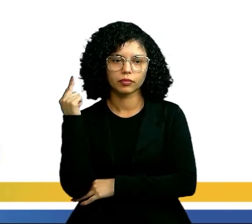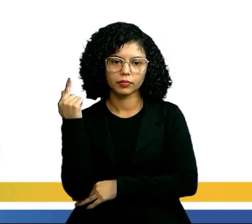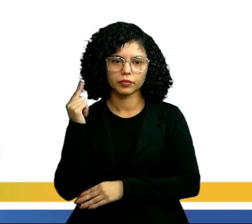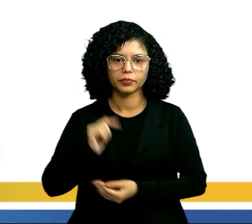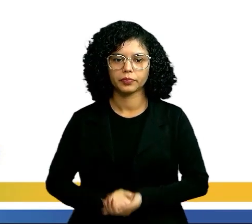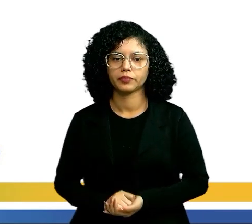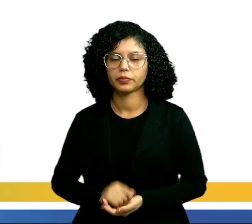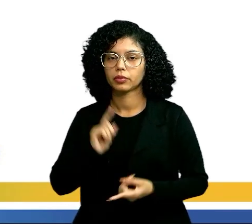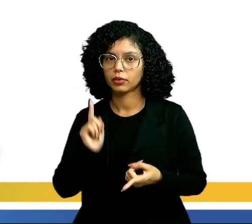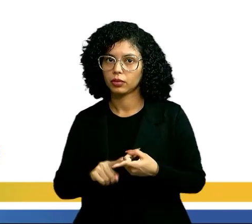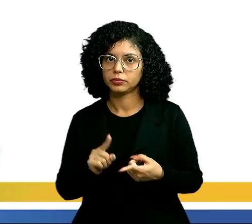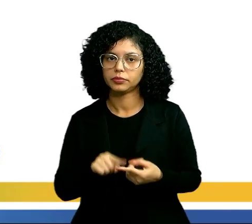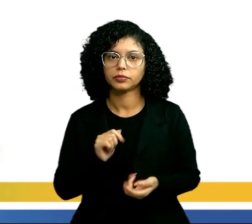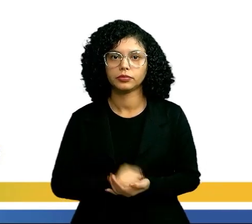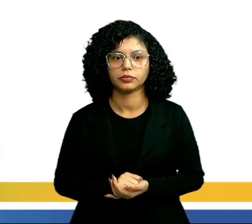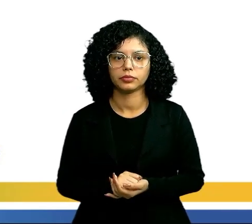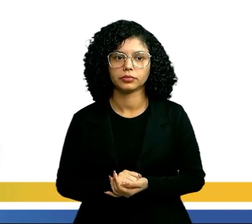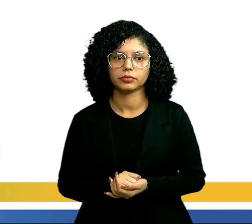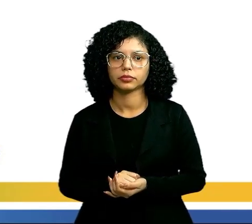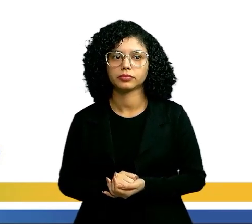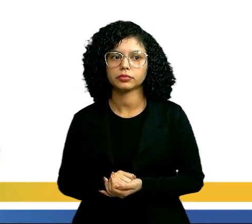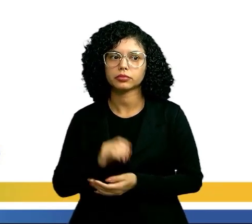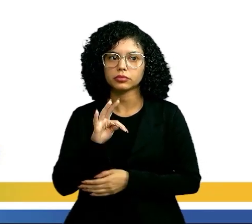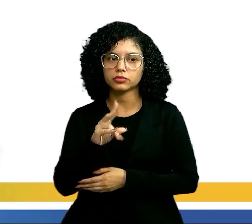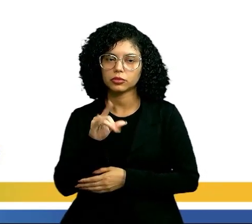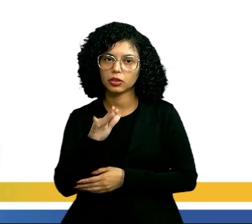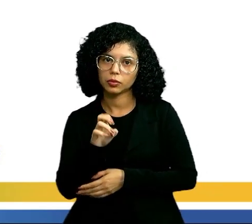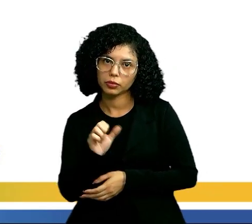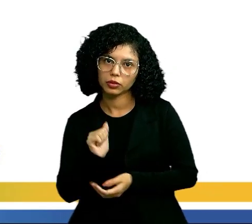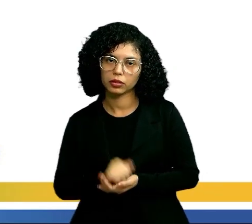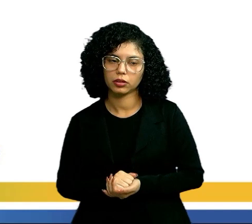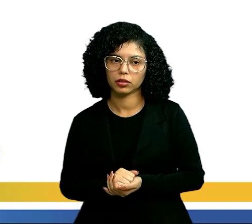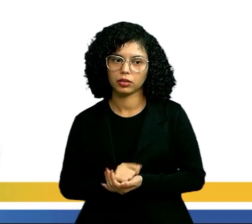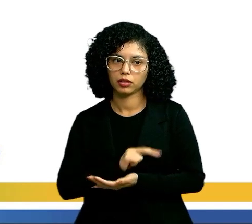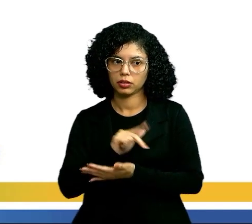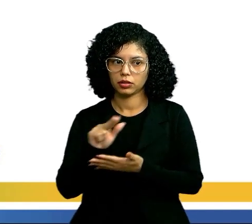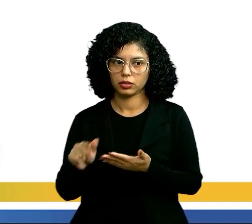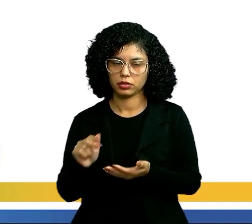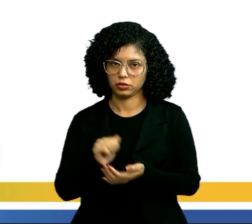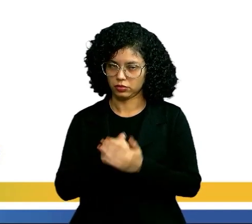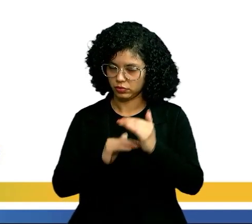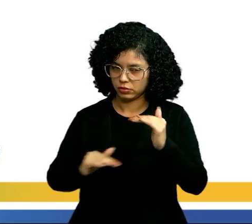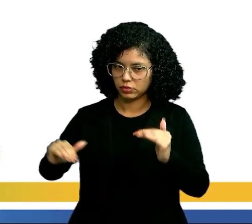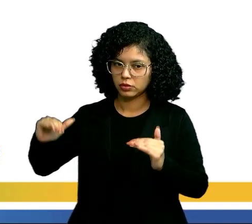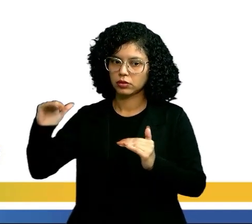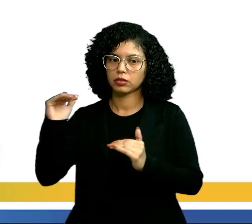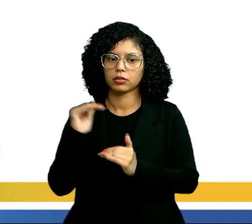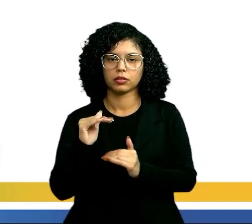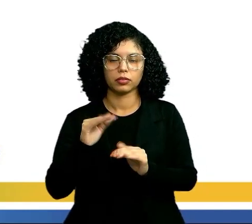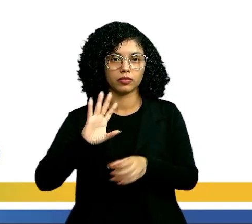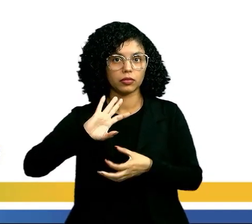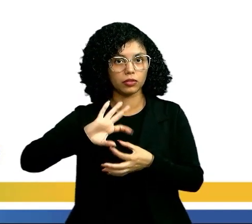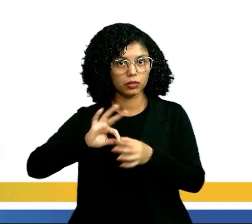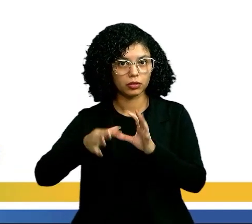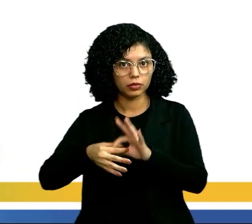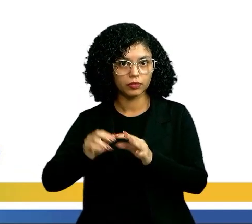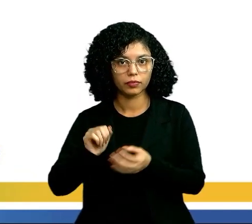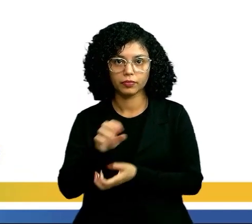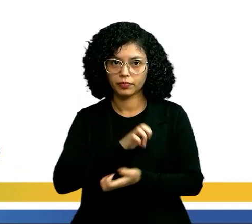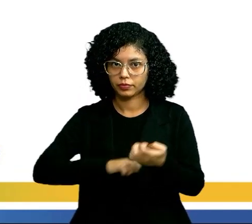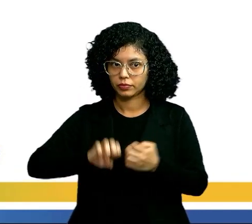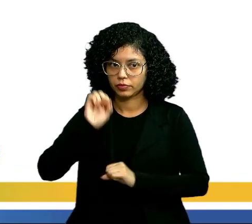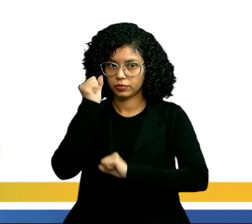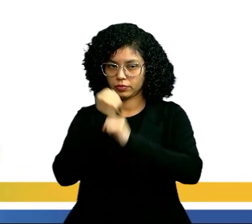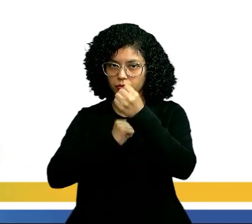geografia? Porque os transportes, eles são de extrema relevância no contexto da